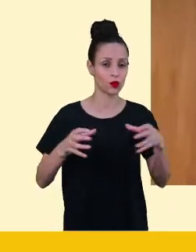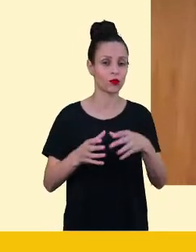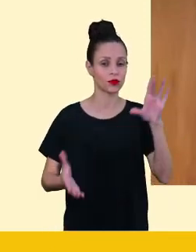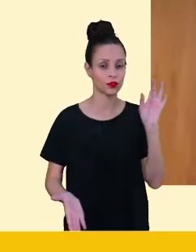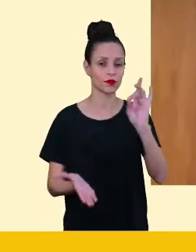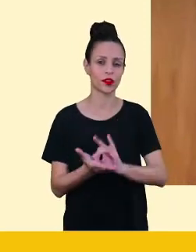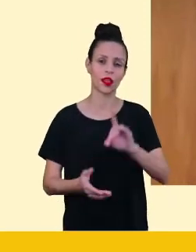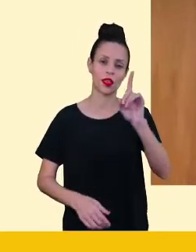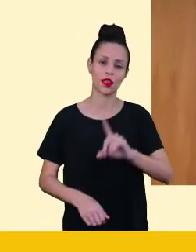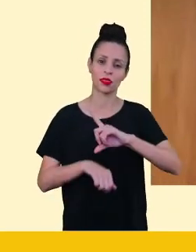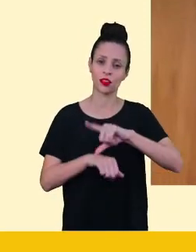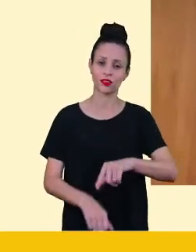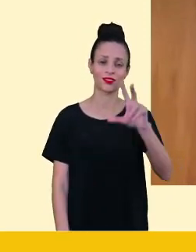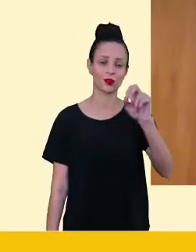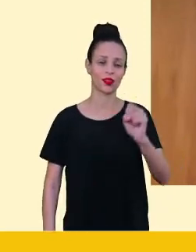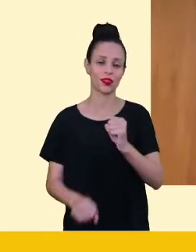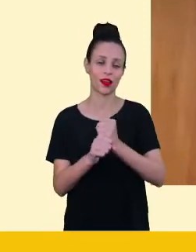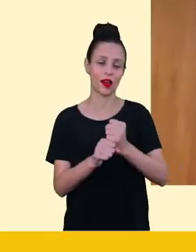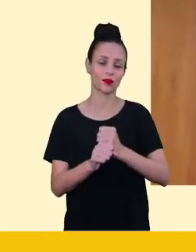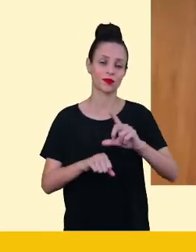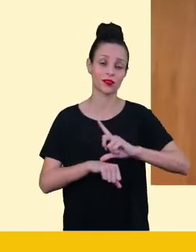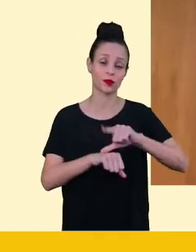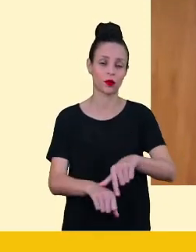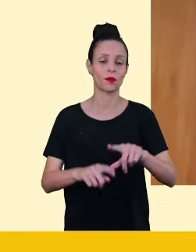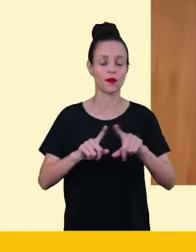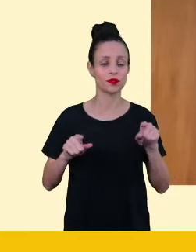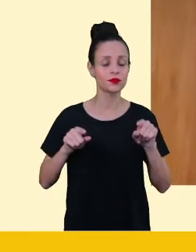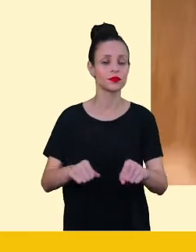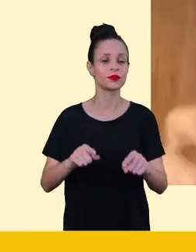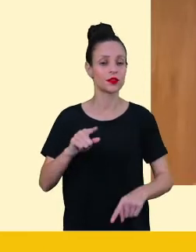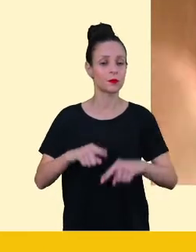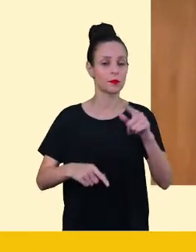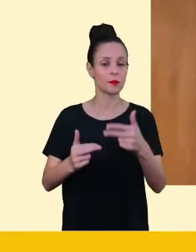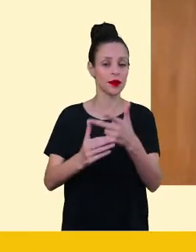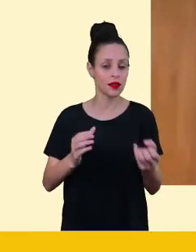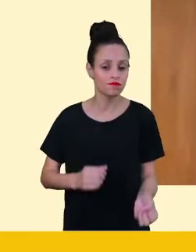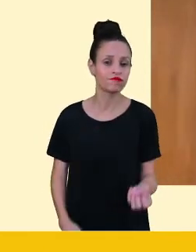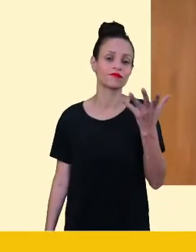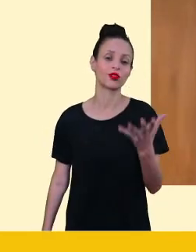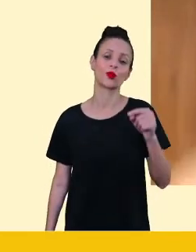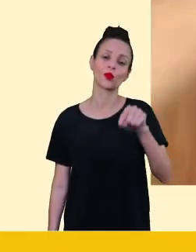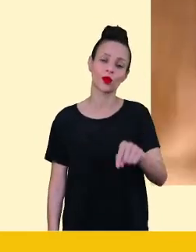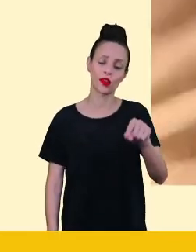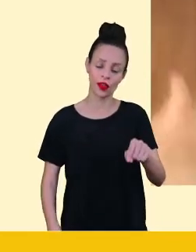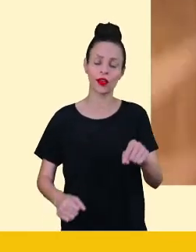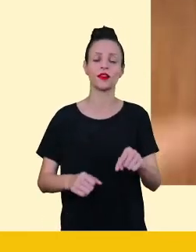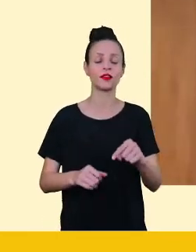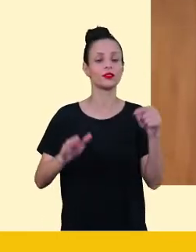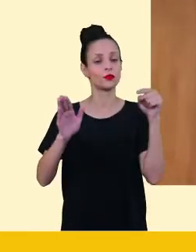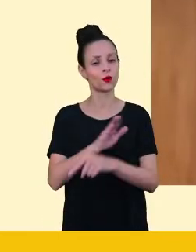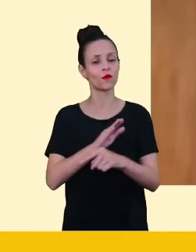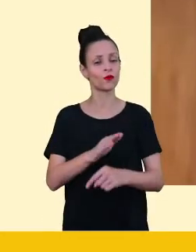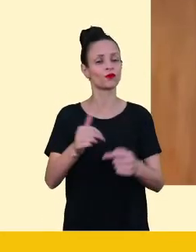Verdade, que ela é tardia, inclusive, né? Foi quase 50 anos depois, enfim. E um pouco isso gera esse material, e esse material que gera